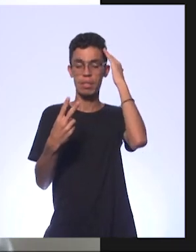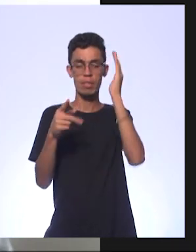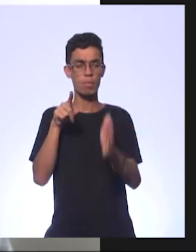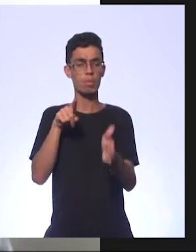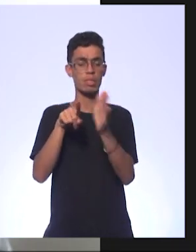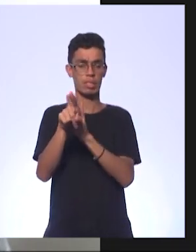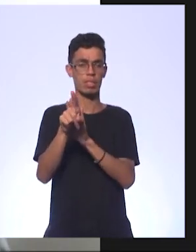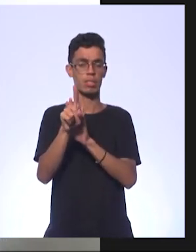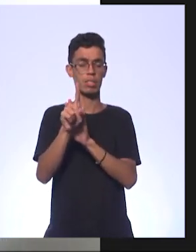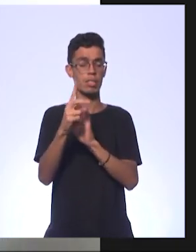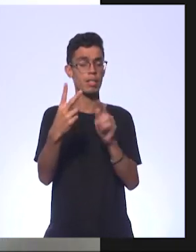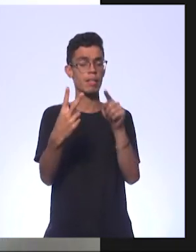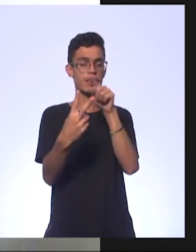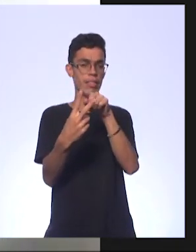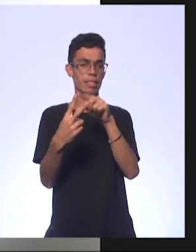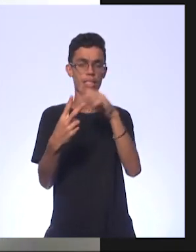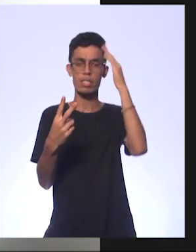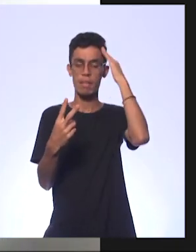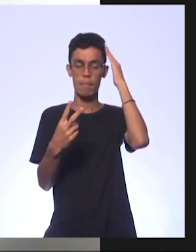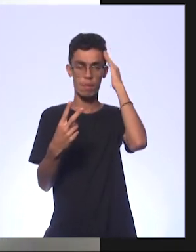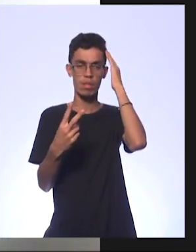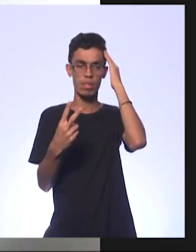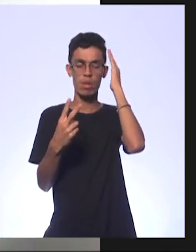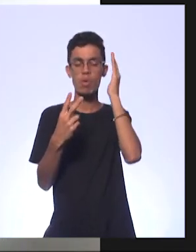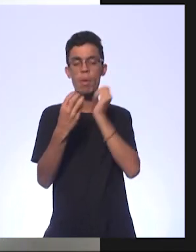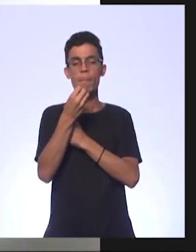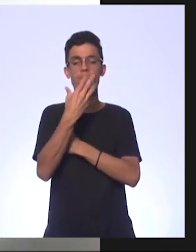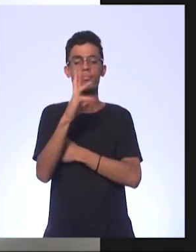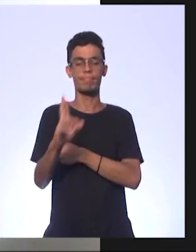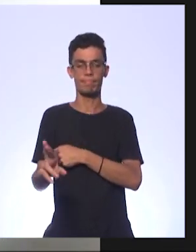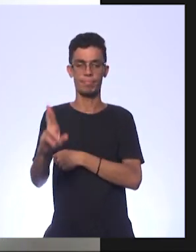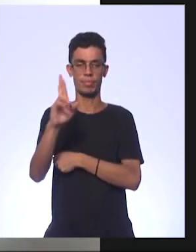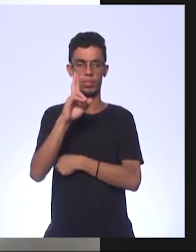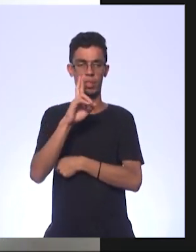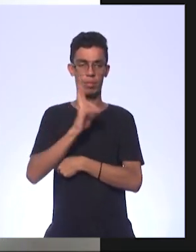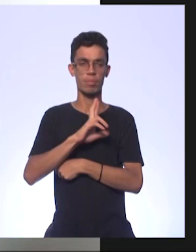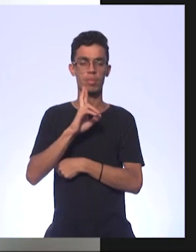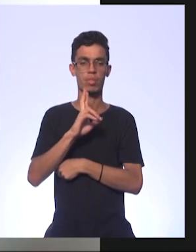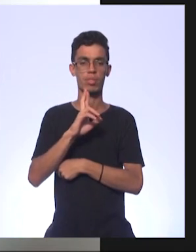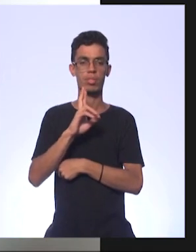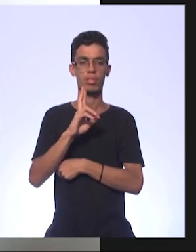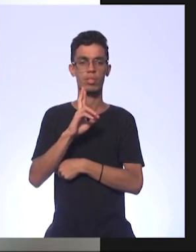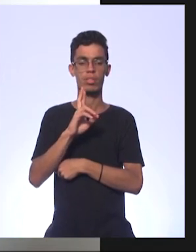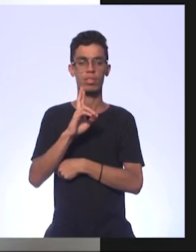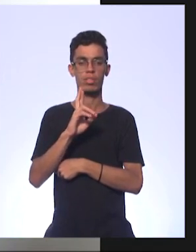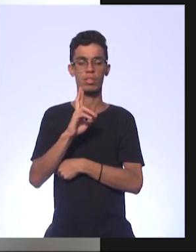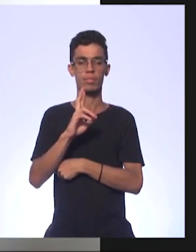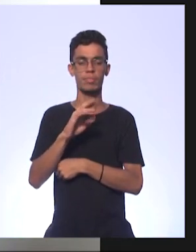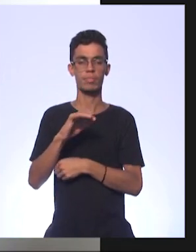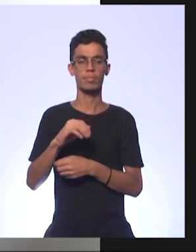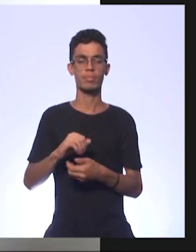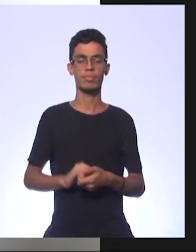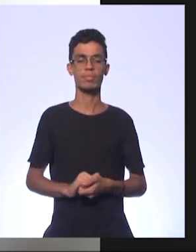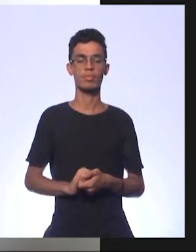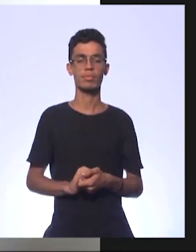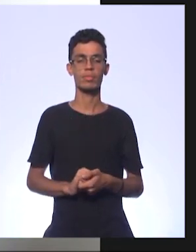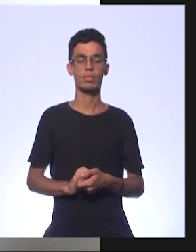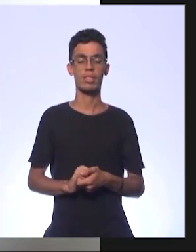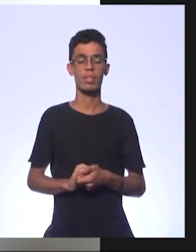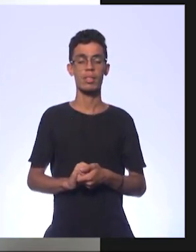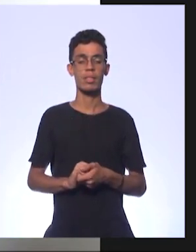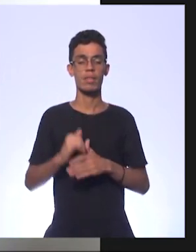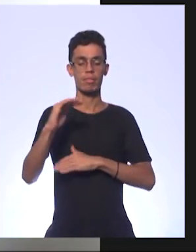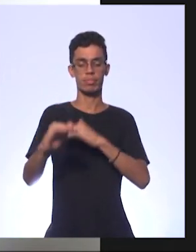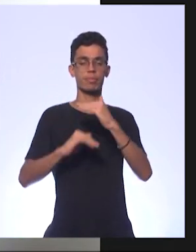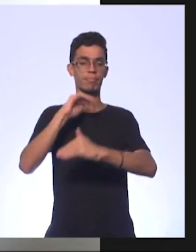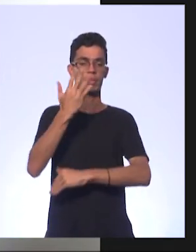e eu preciso saber o que é uma boa resposta que vai além do estágio daquela resposta